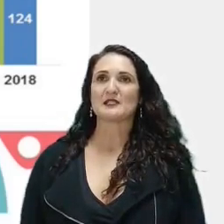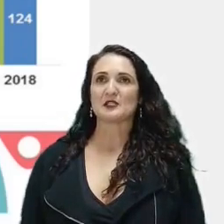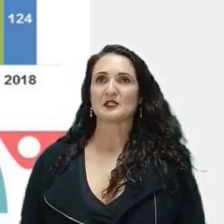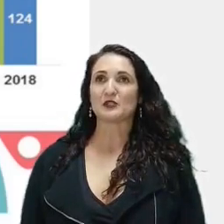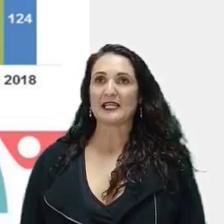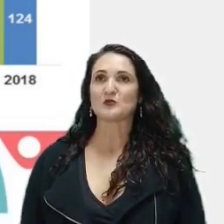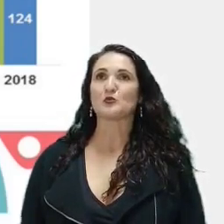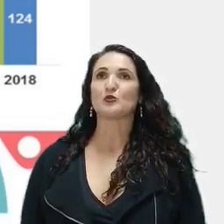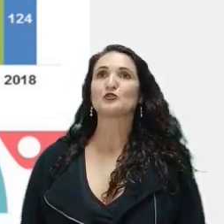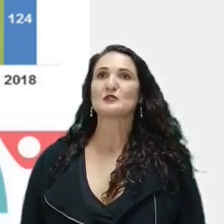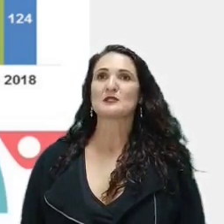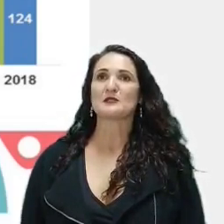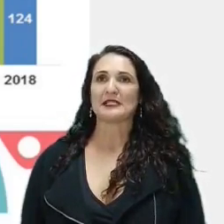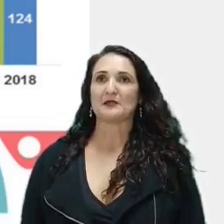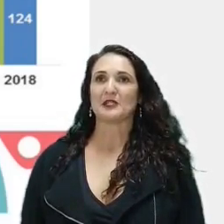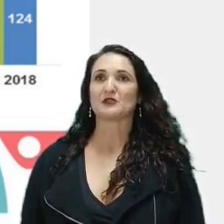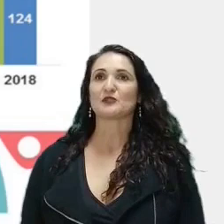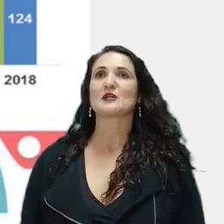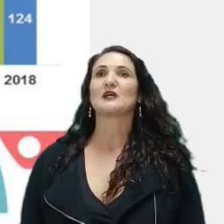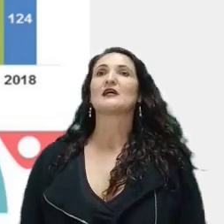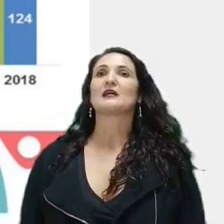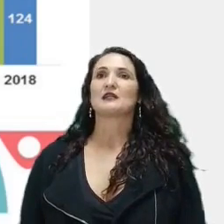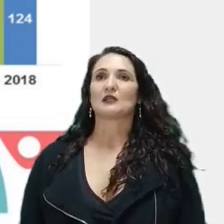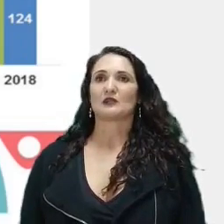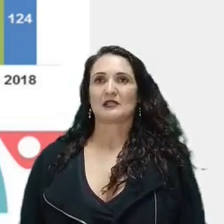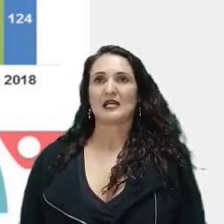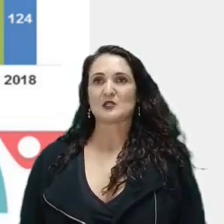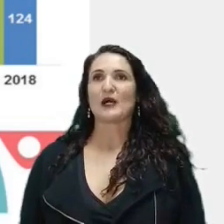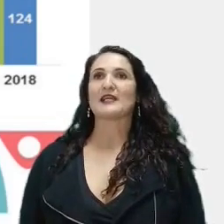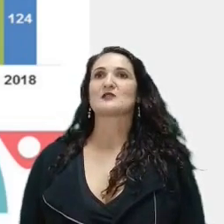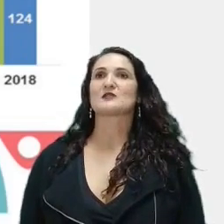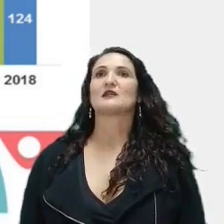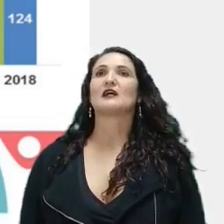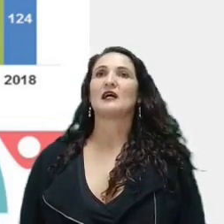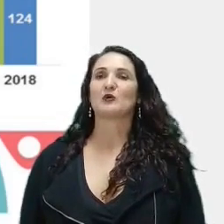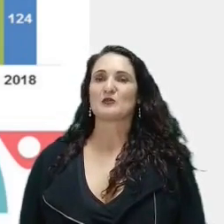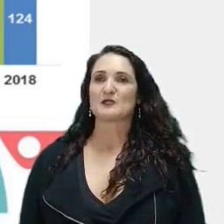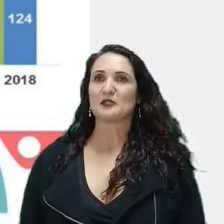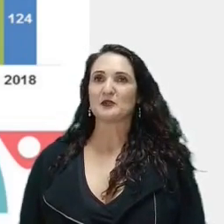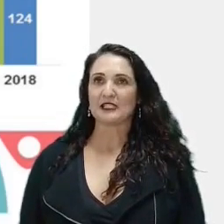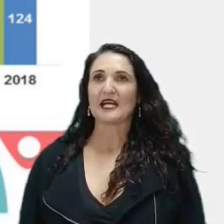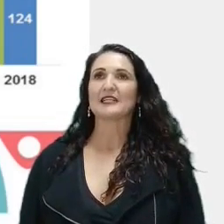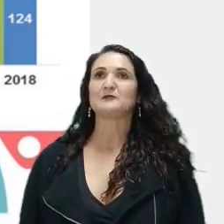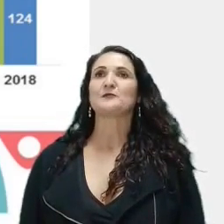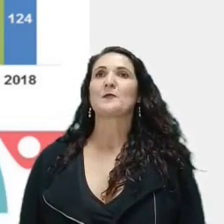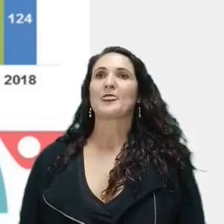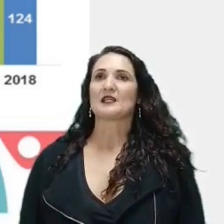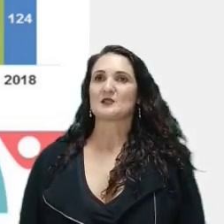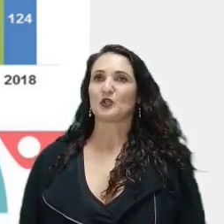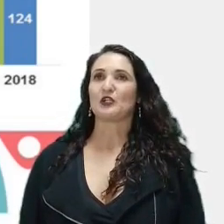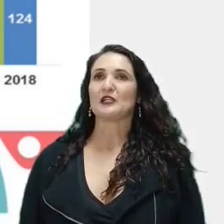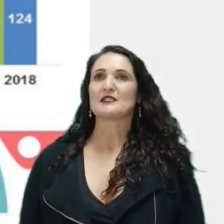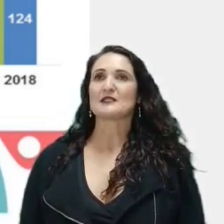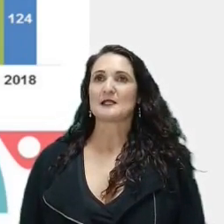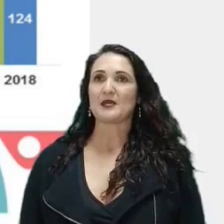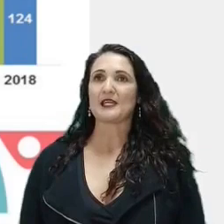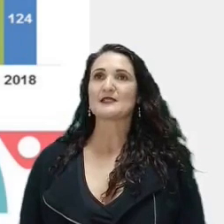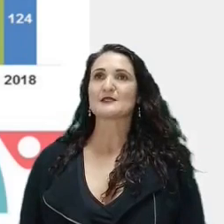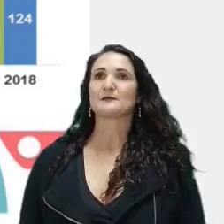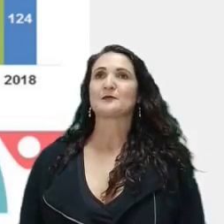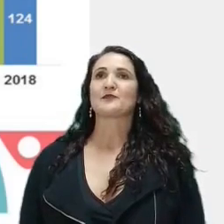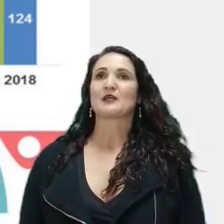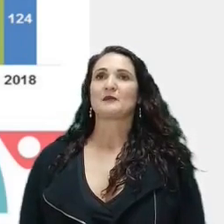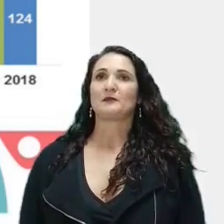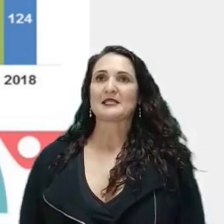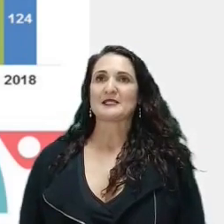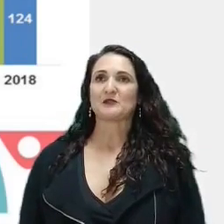reuniões intersetoriais com outros departamentos, tais quais o Conselho Tutelar, escolas,